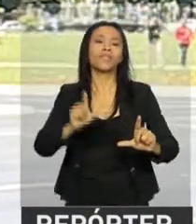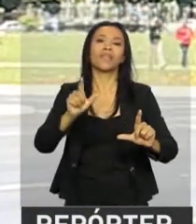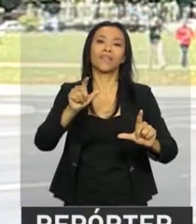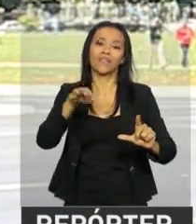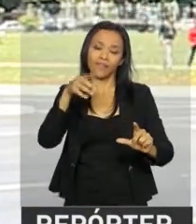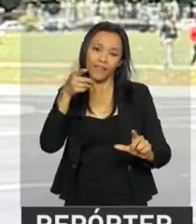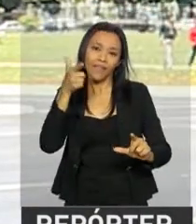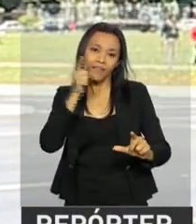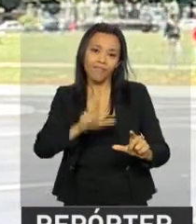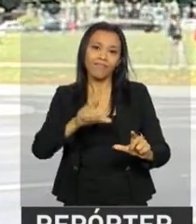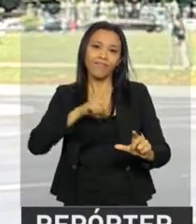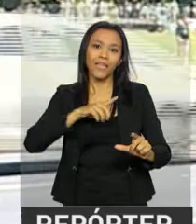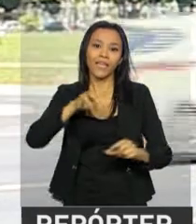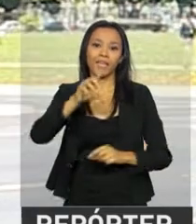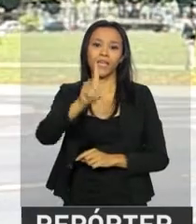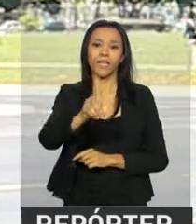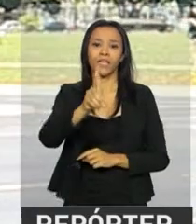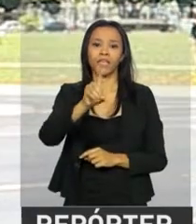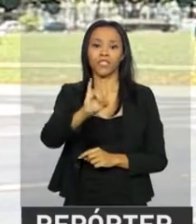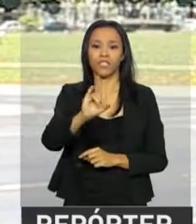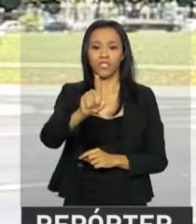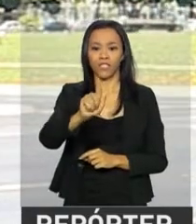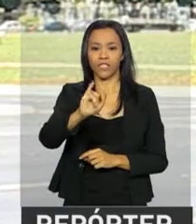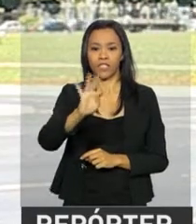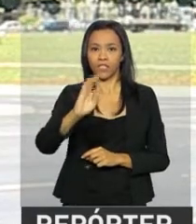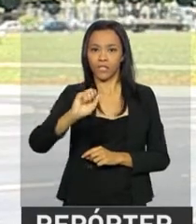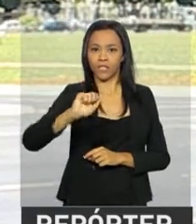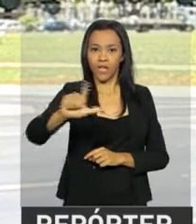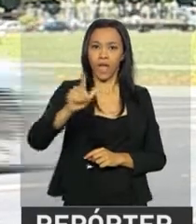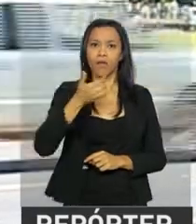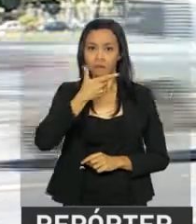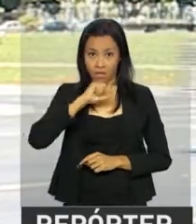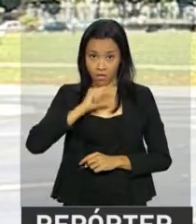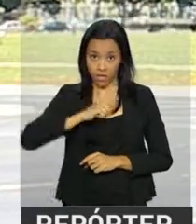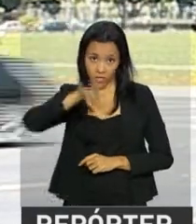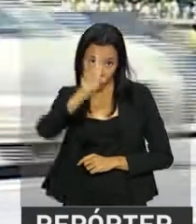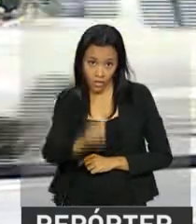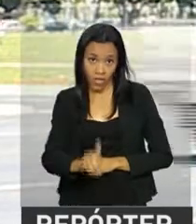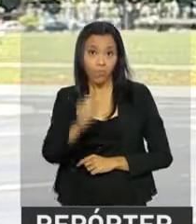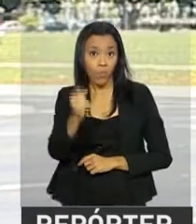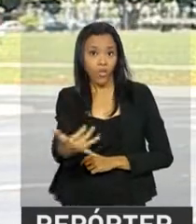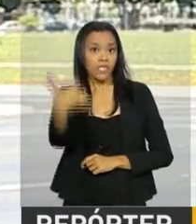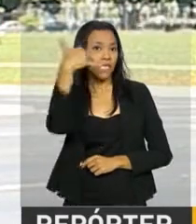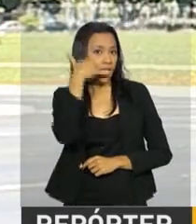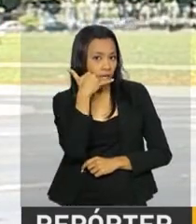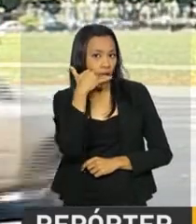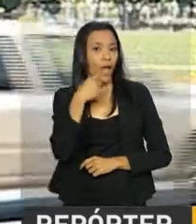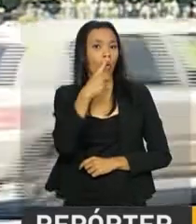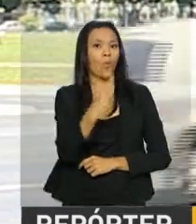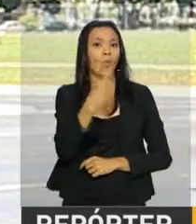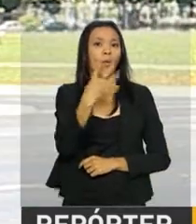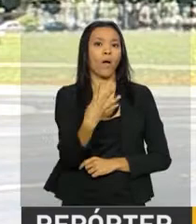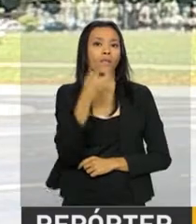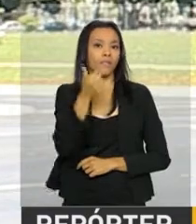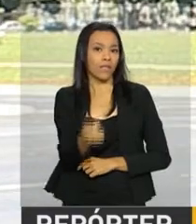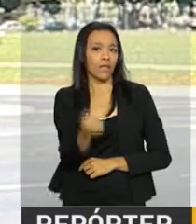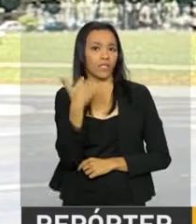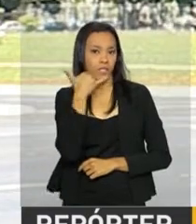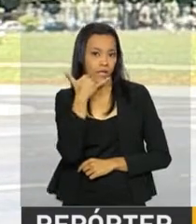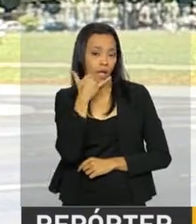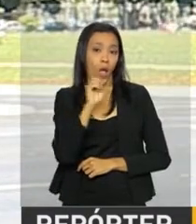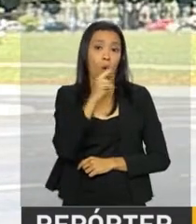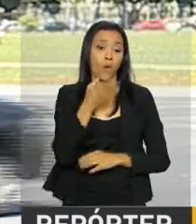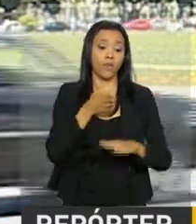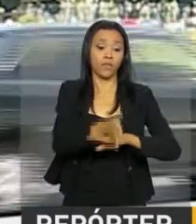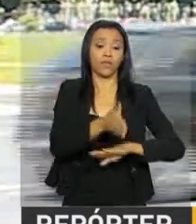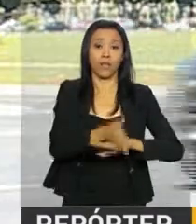digital. Quem quiser saber se tem direito ao kit, pode ligar no número 147 ou